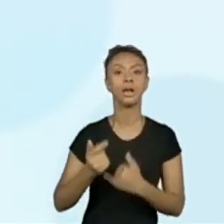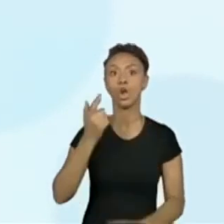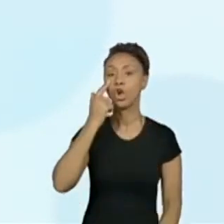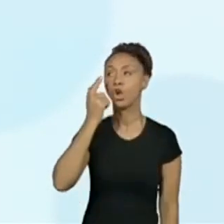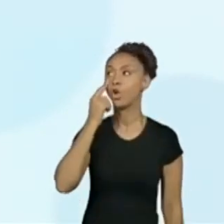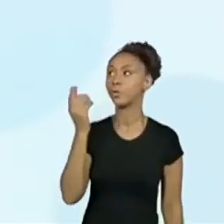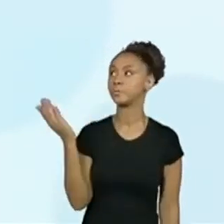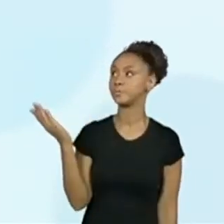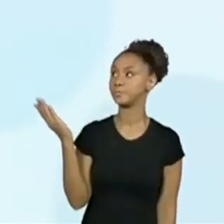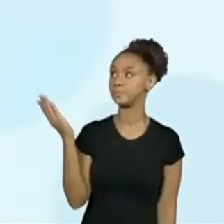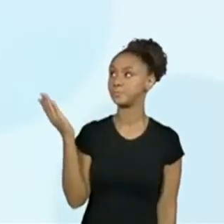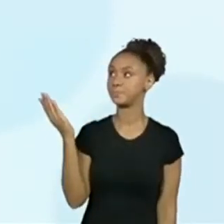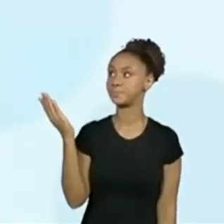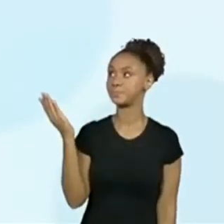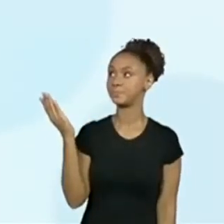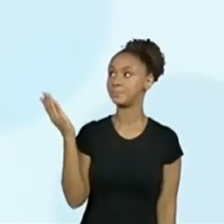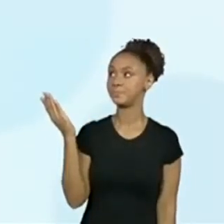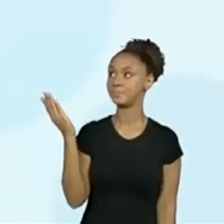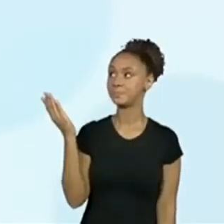galinha.